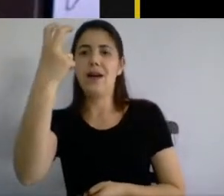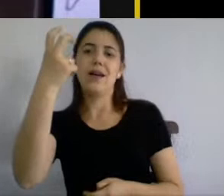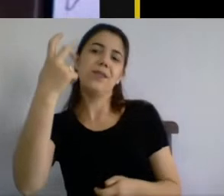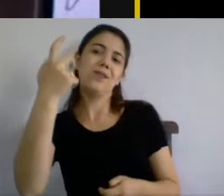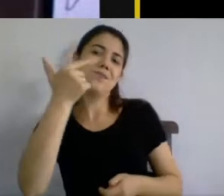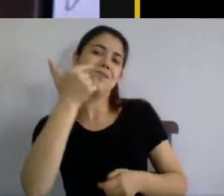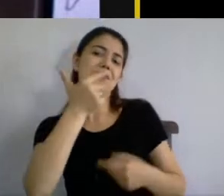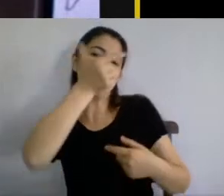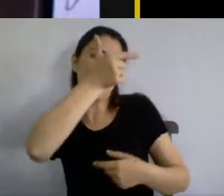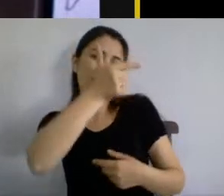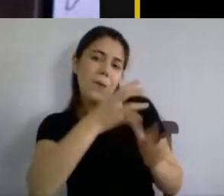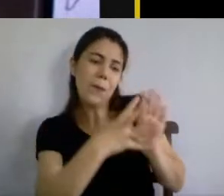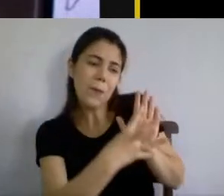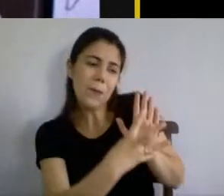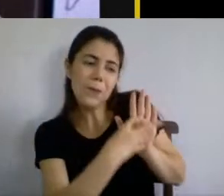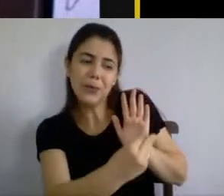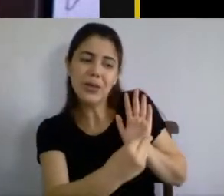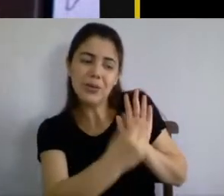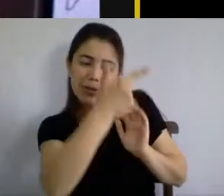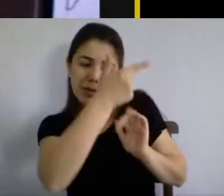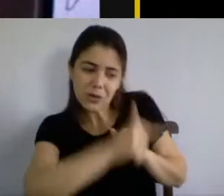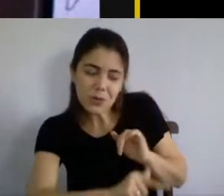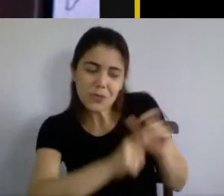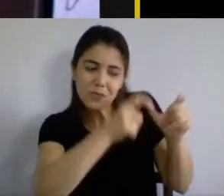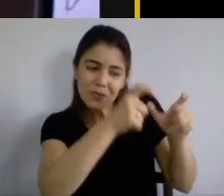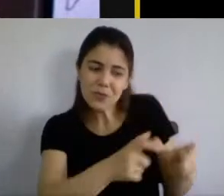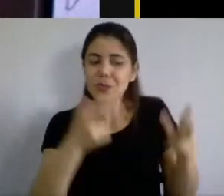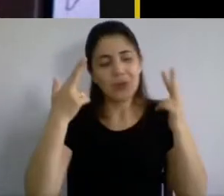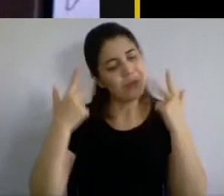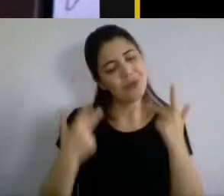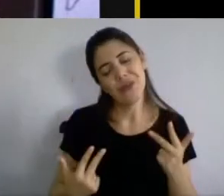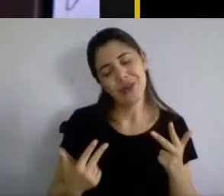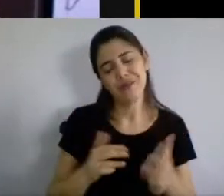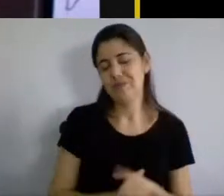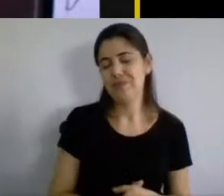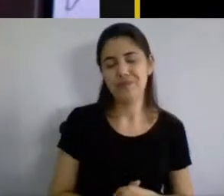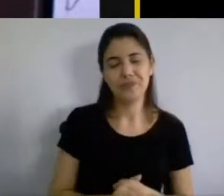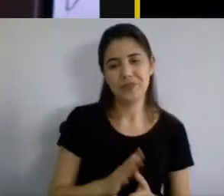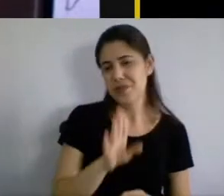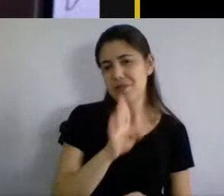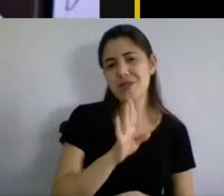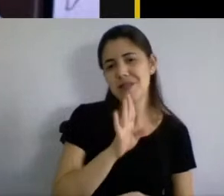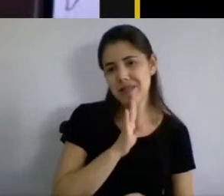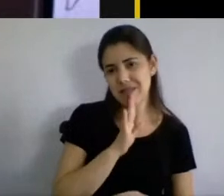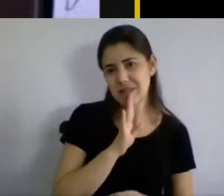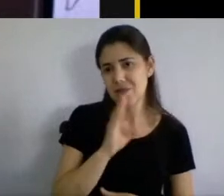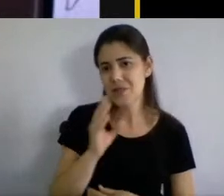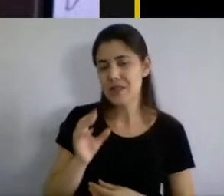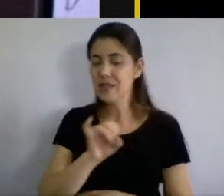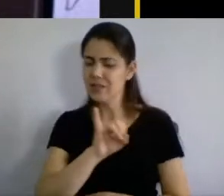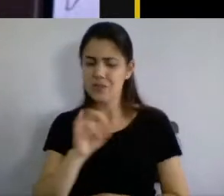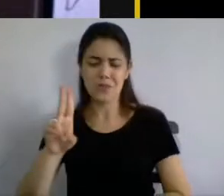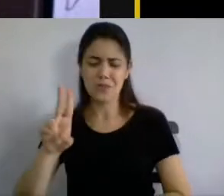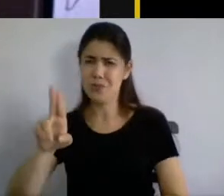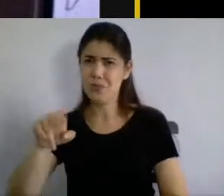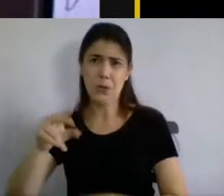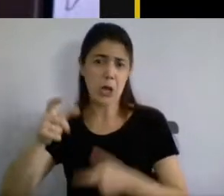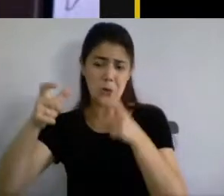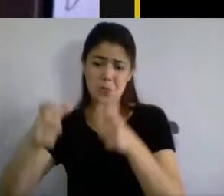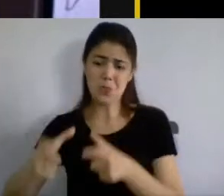ele já conhece. A gente não vai usar nenhum lugar comum novo, porque isso a gente vai perder a atenção